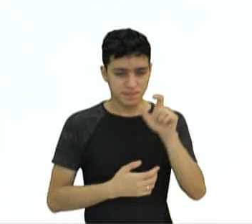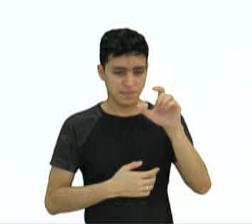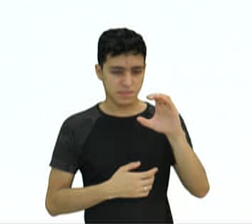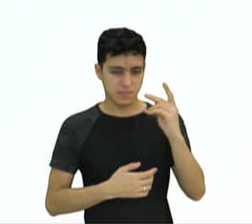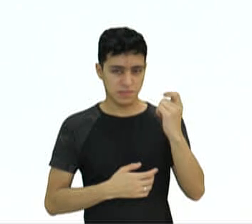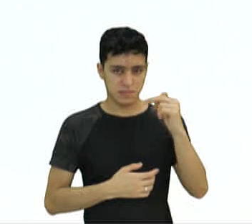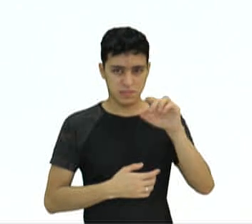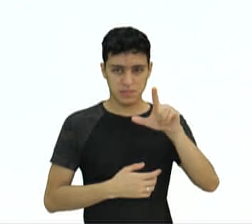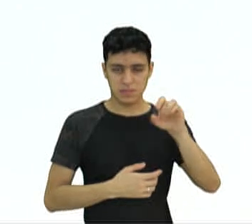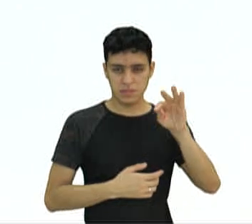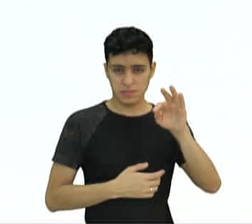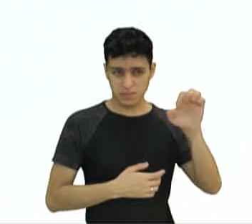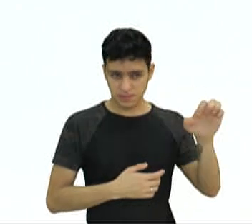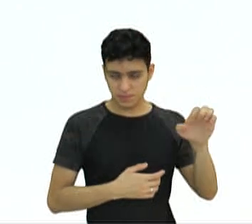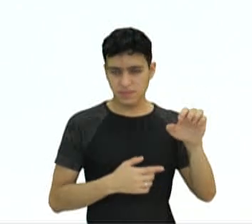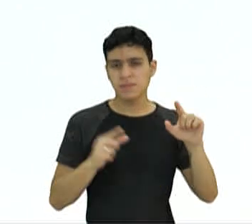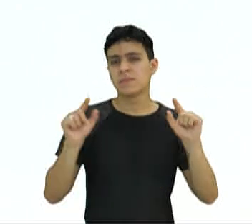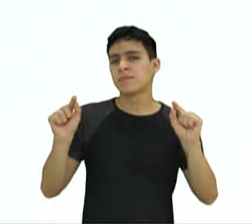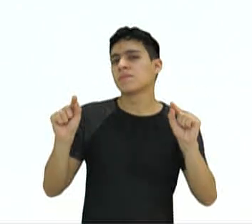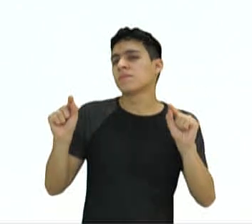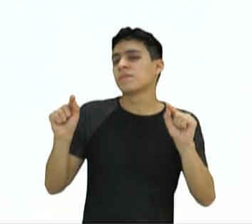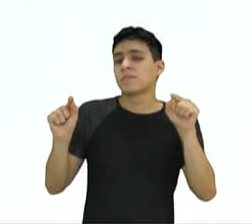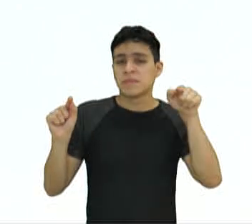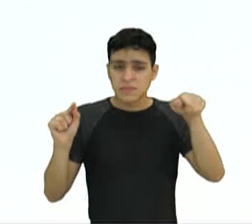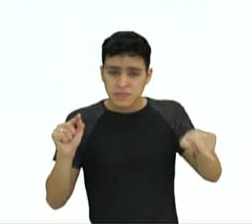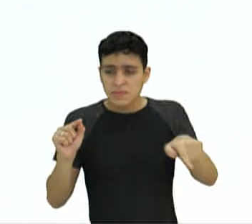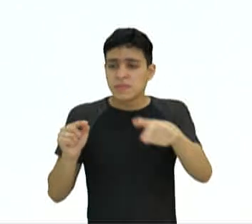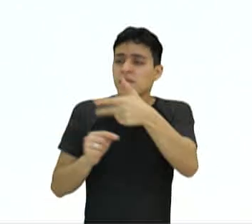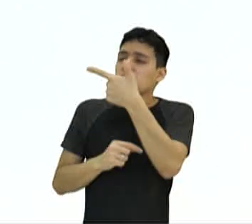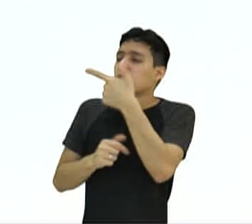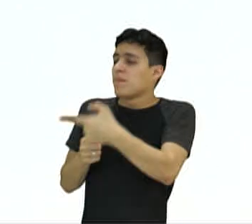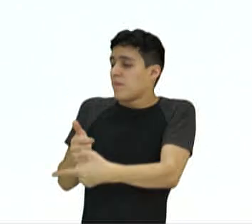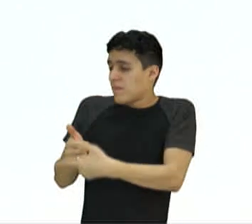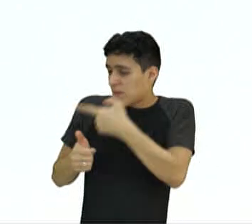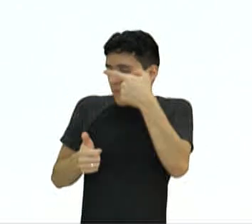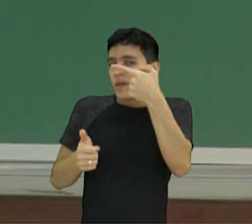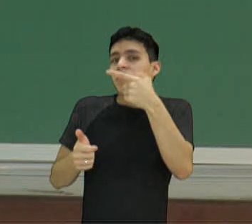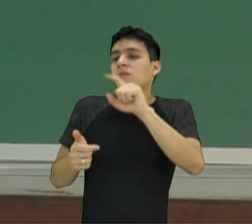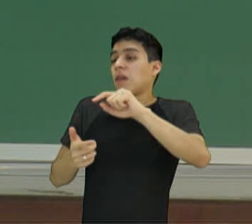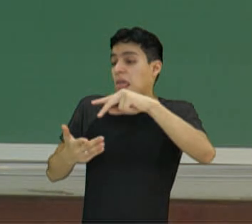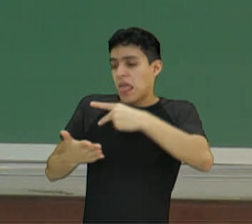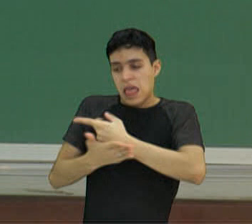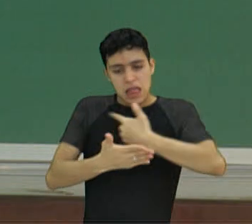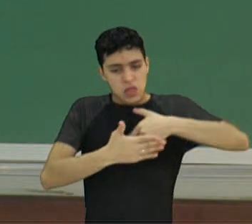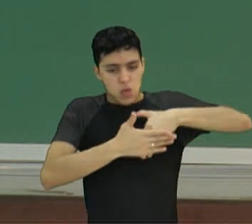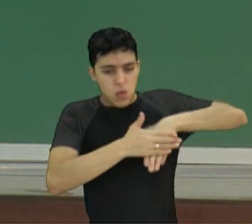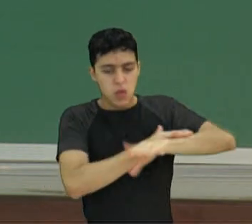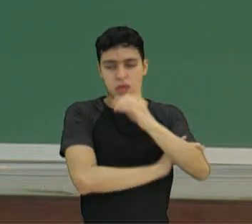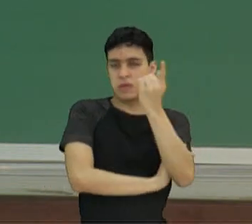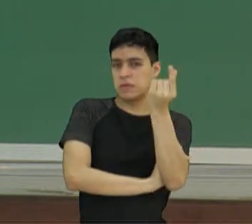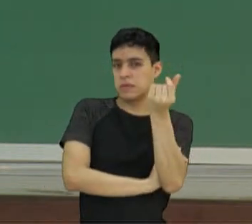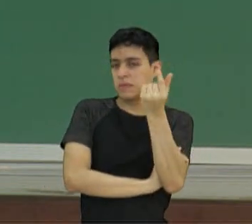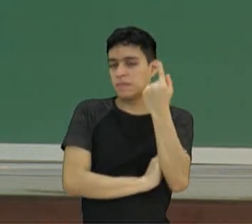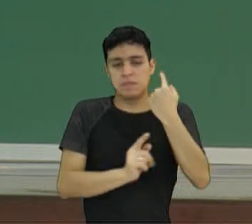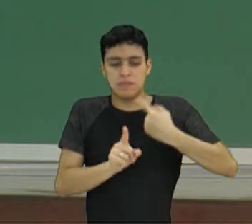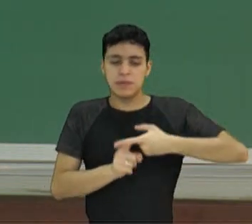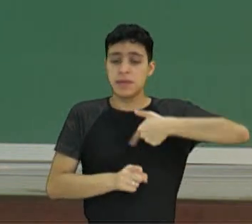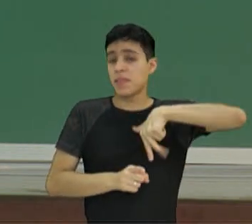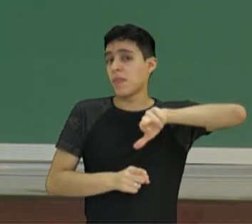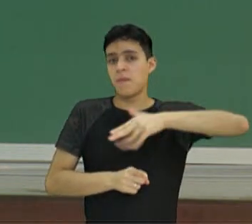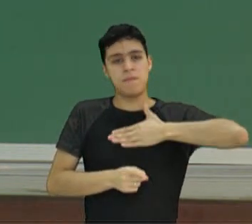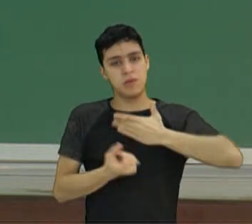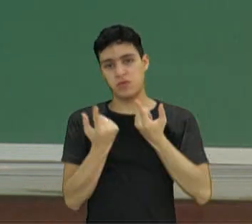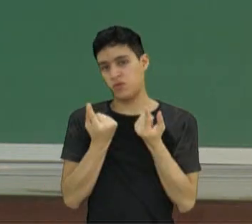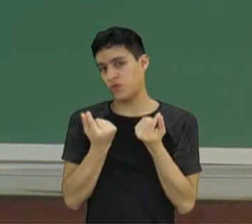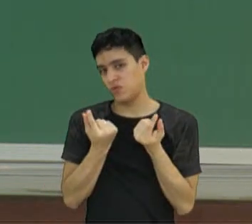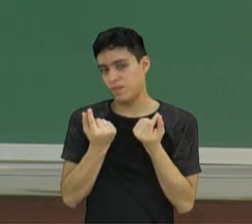Charlotte said it would be wrong to keep the money. Foi ela que disse primeiramente que era errado ficar com o dinheiro, já que não era dela. E